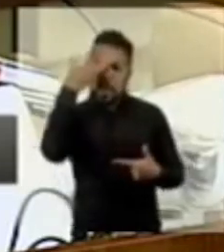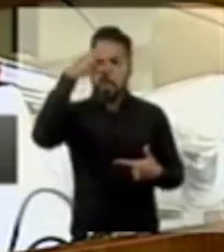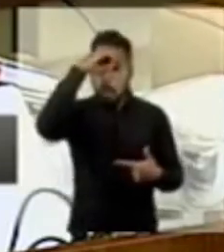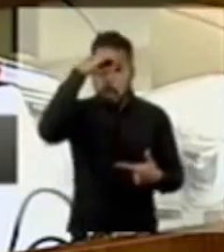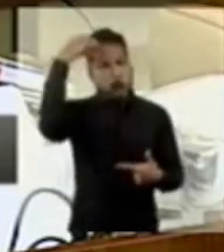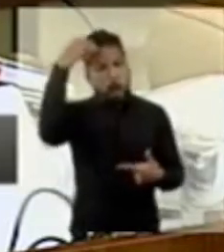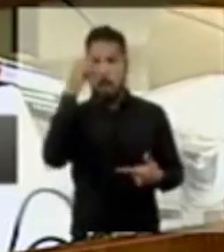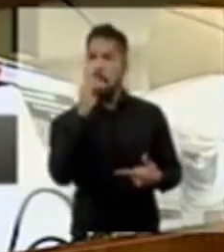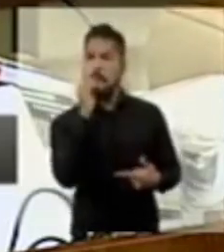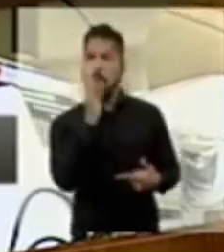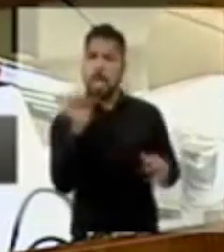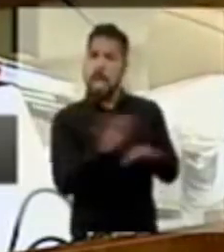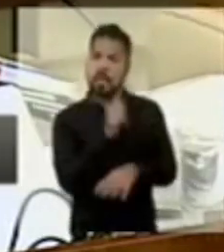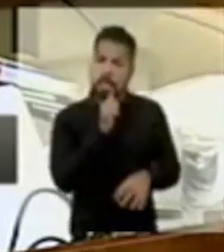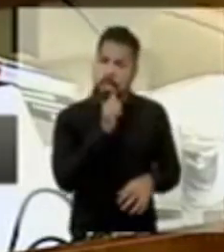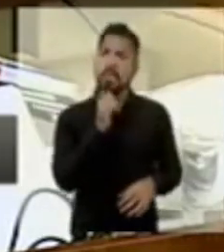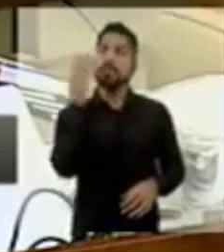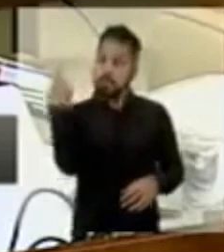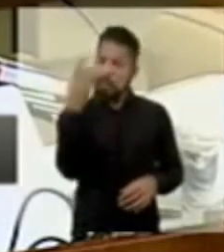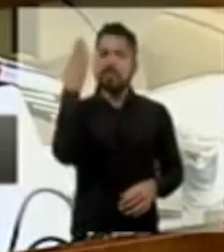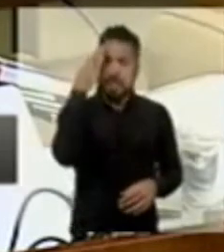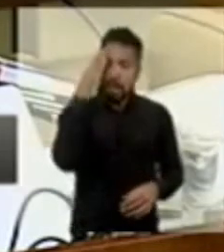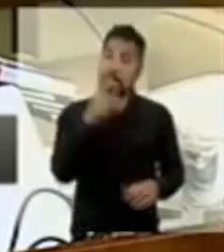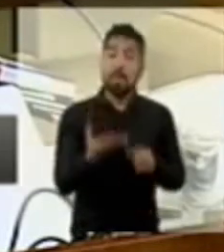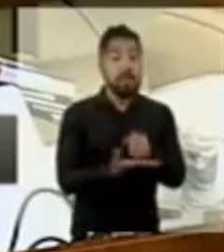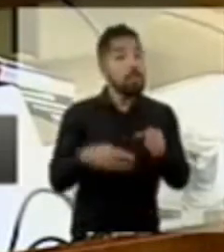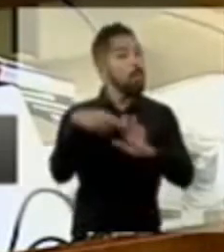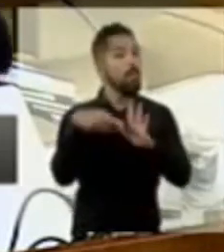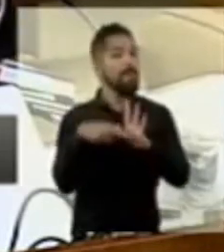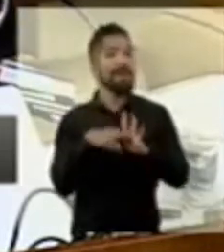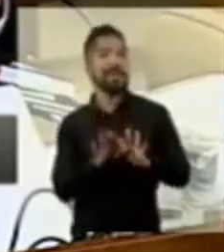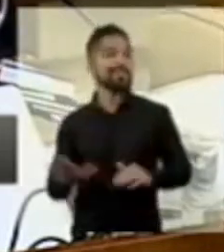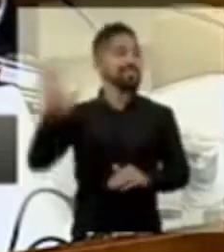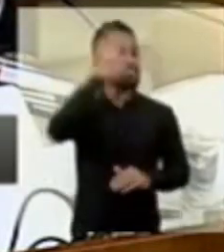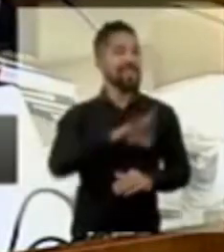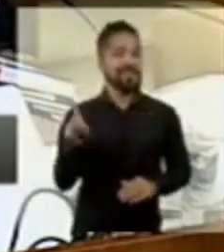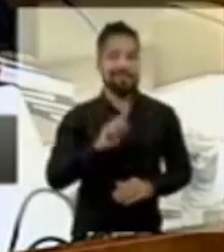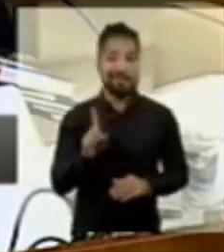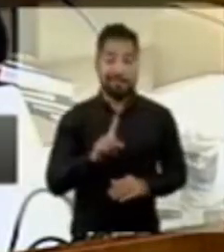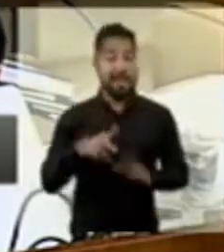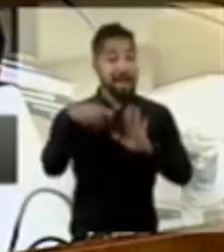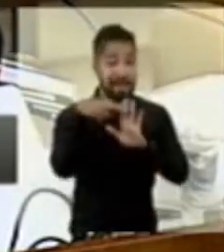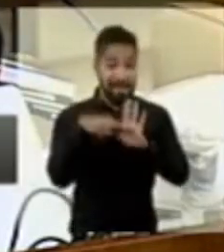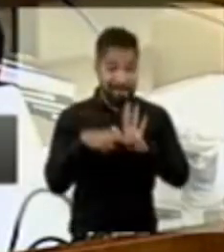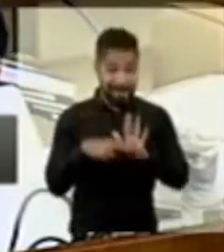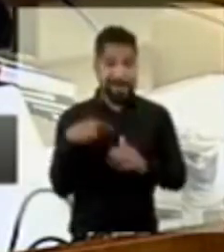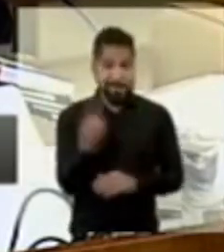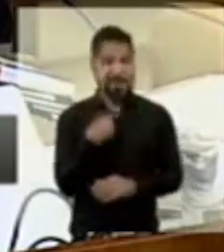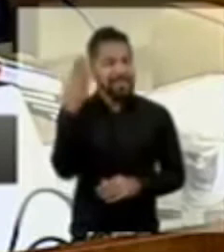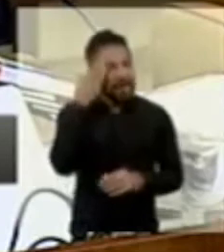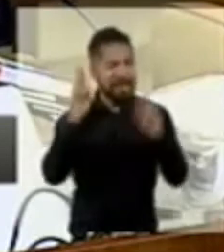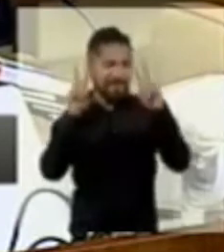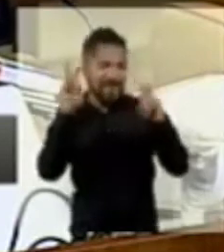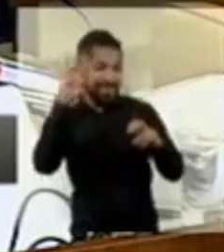um princípio e não uma regra absoluta à regra como nós sabemos em teoria